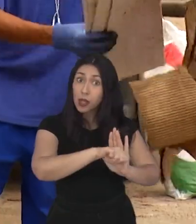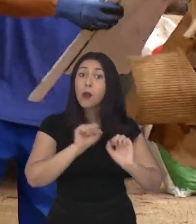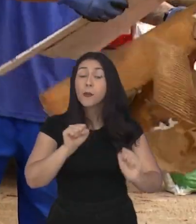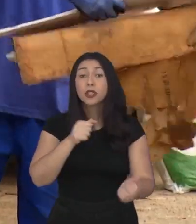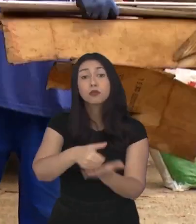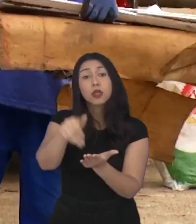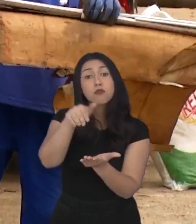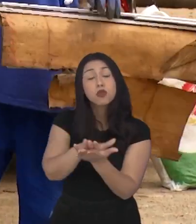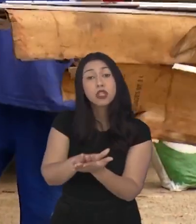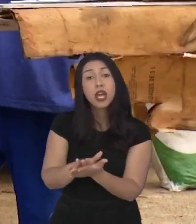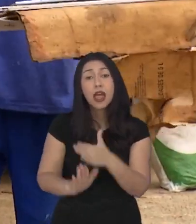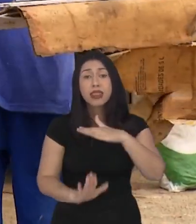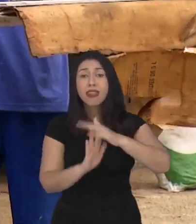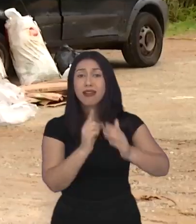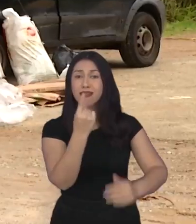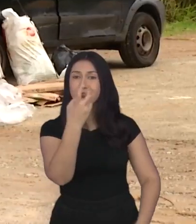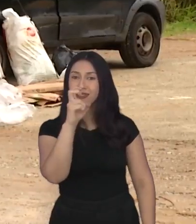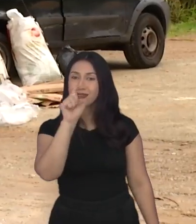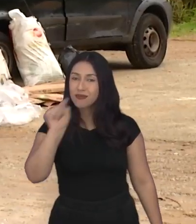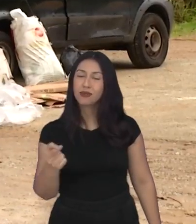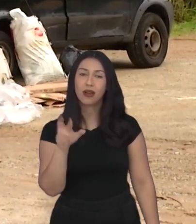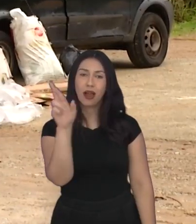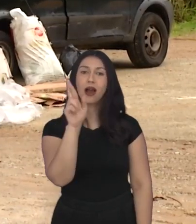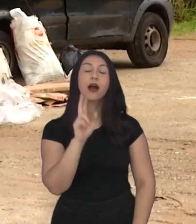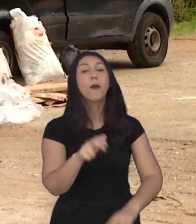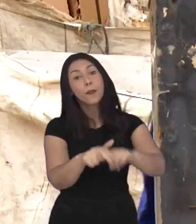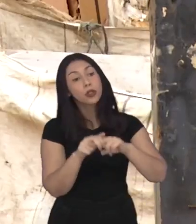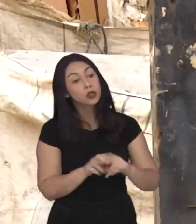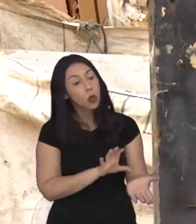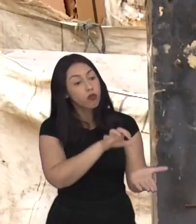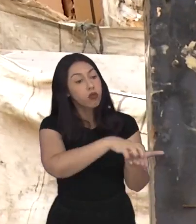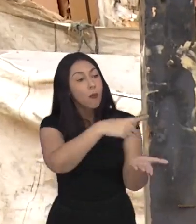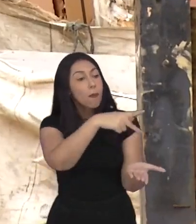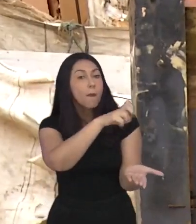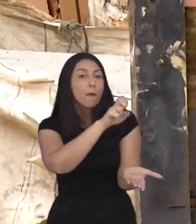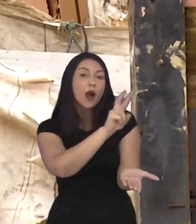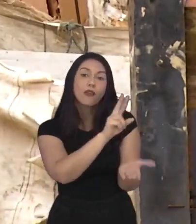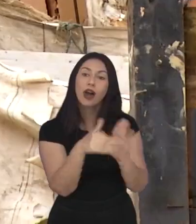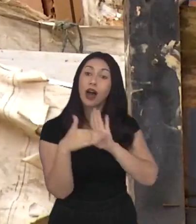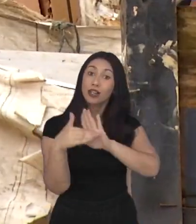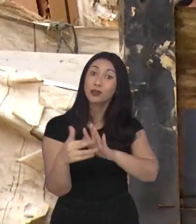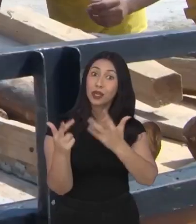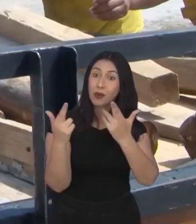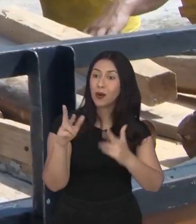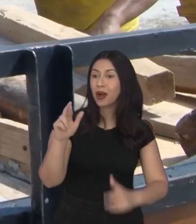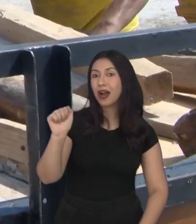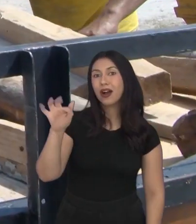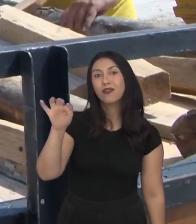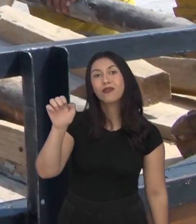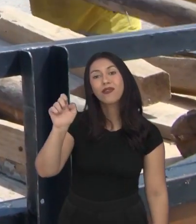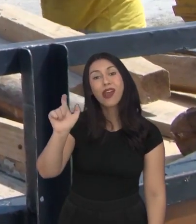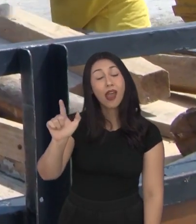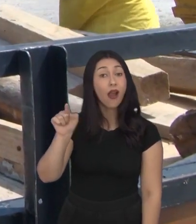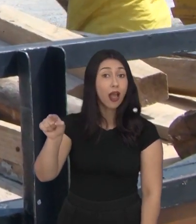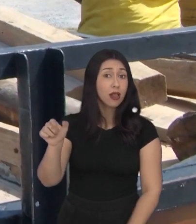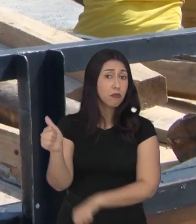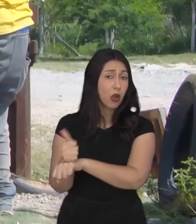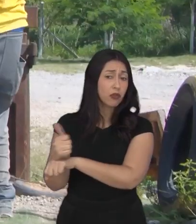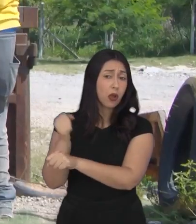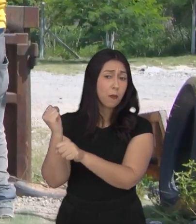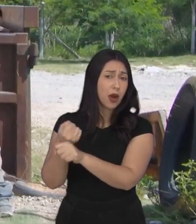83%, quando o paciente descobre a doença logo no início. Por isso é importante dar atenção aos primeiros sinais